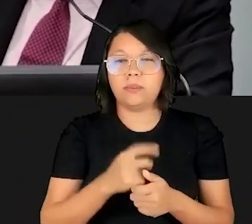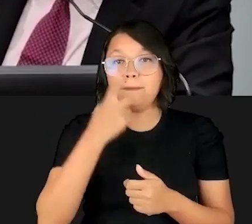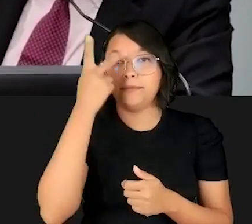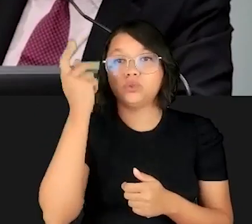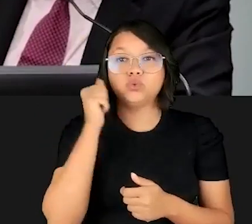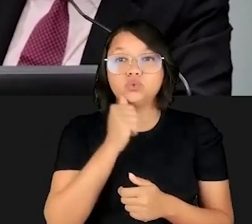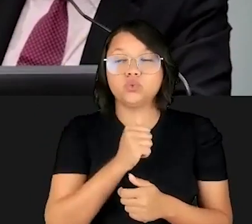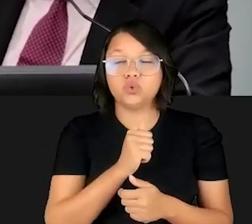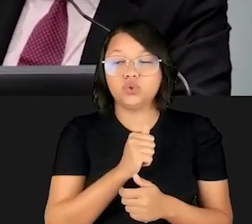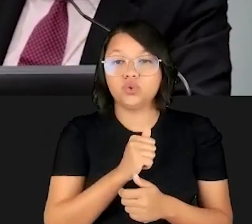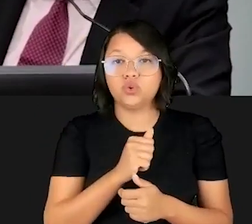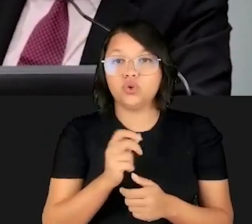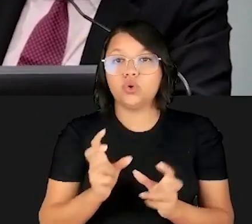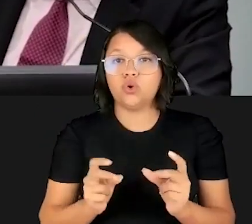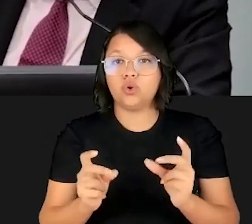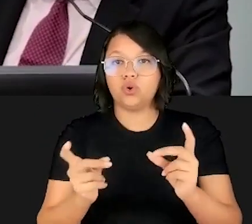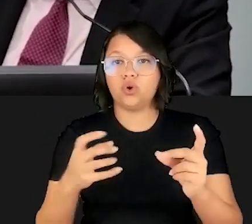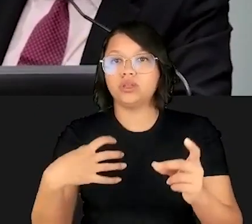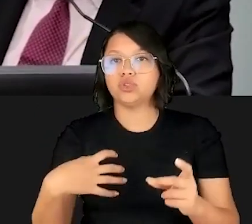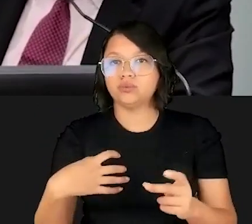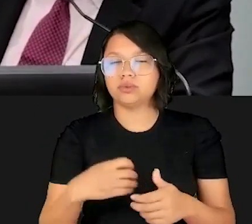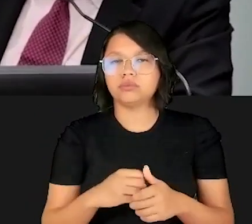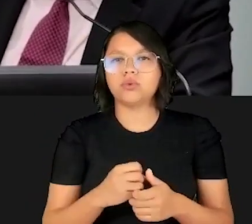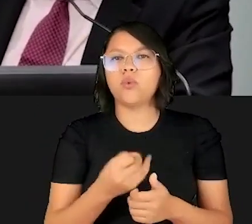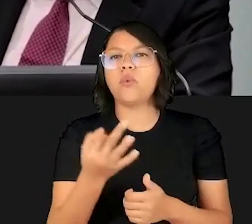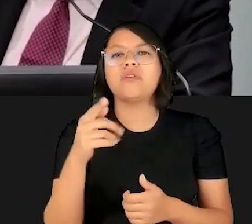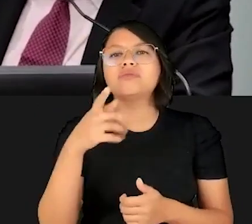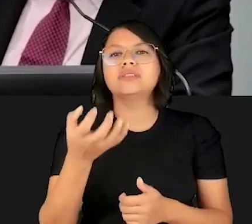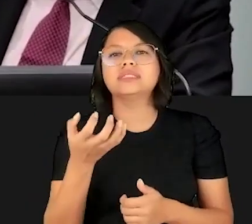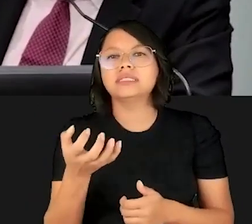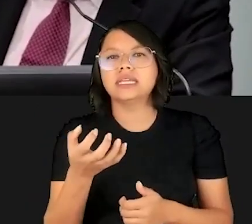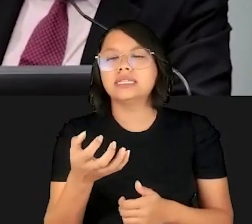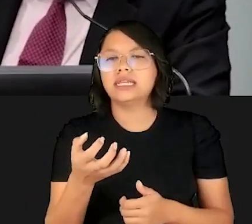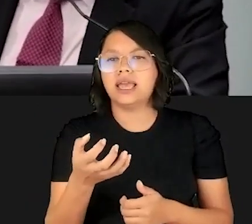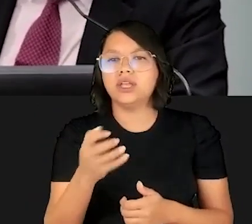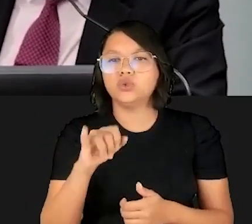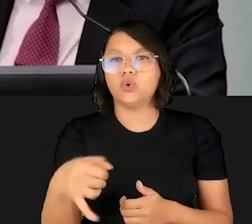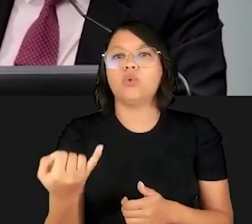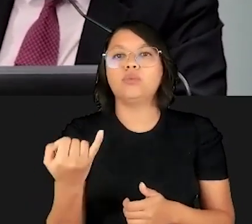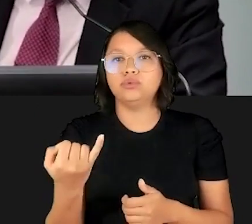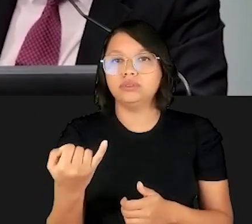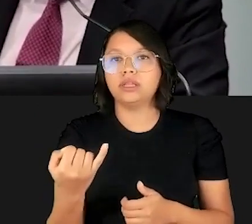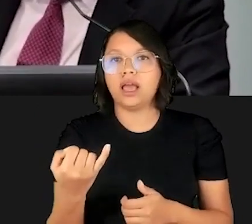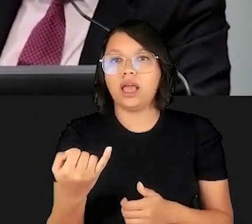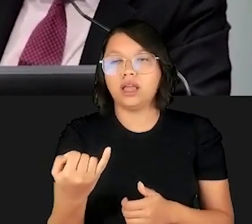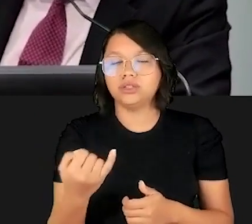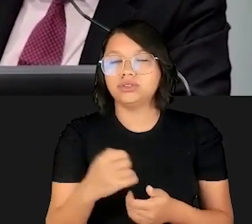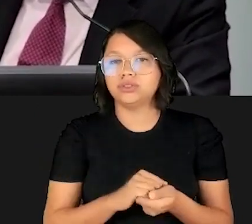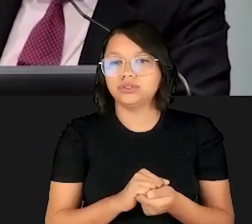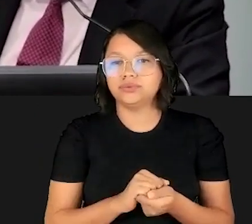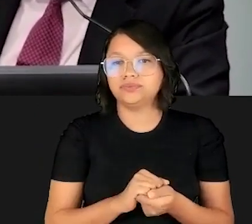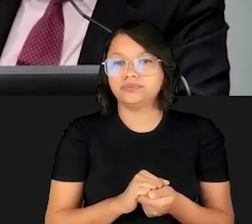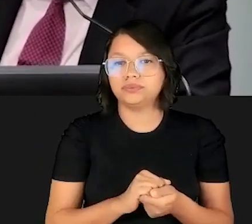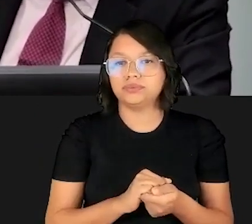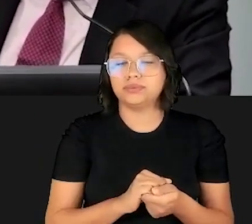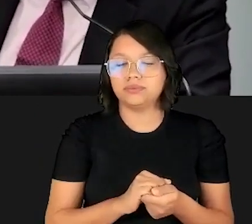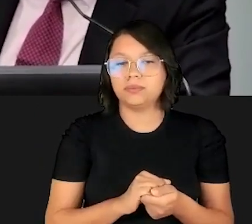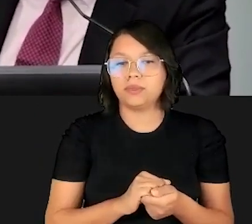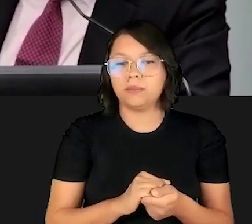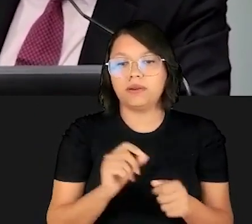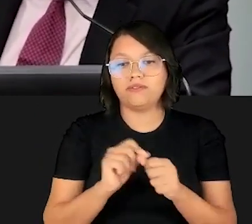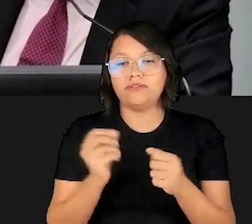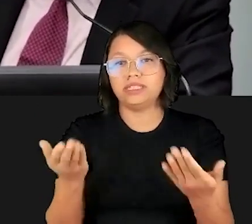pergunta foi, quanto você quer de chance de benefício para tomar esse tratamento? Na época, a quimioterapia que era pesada.